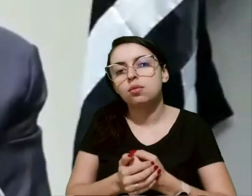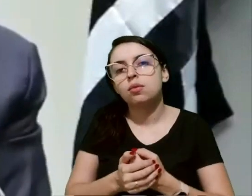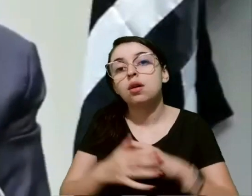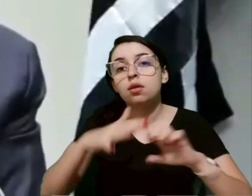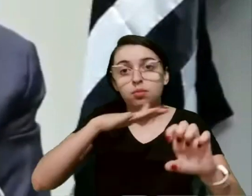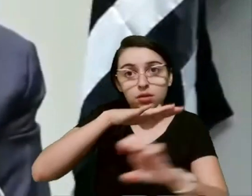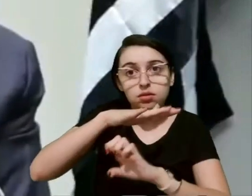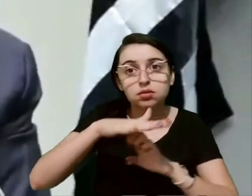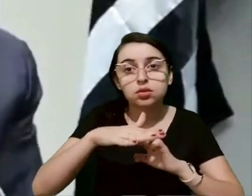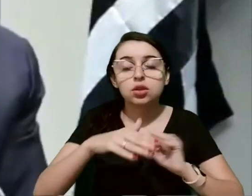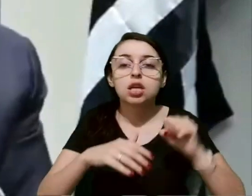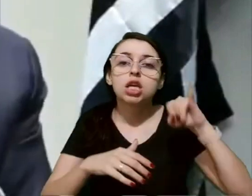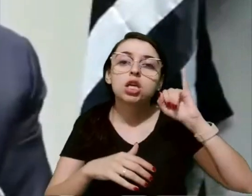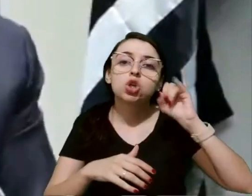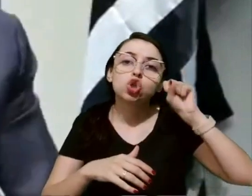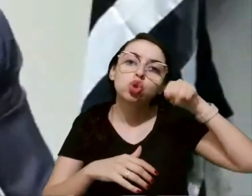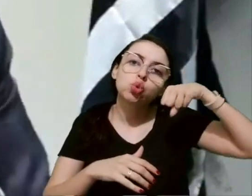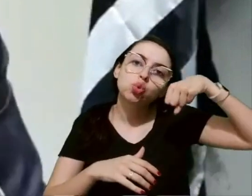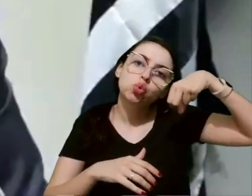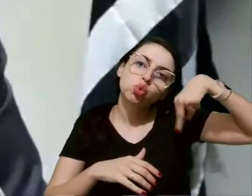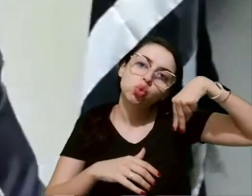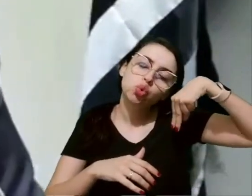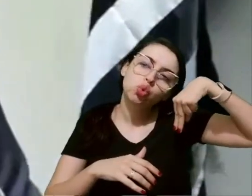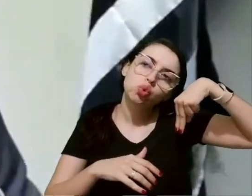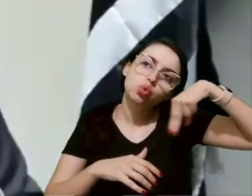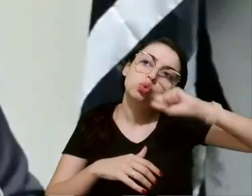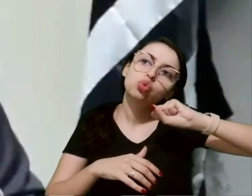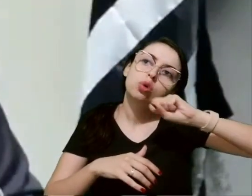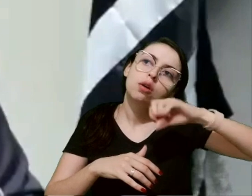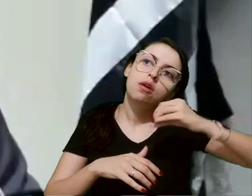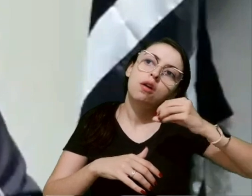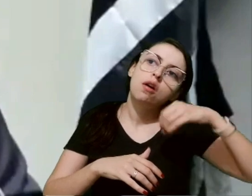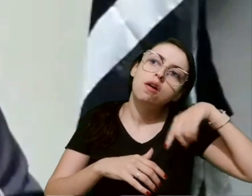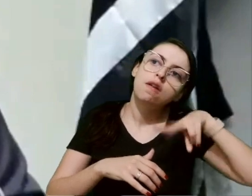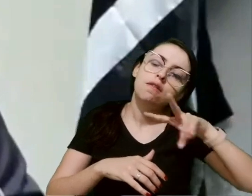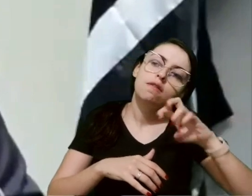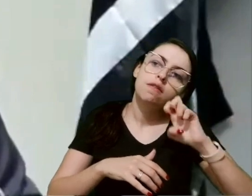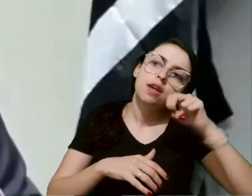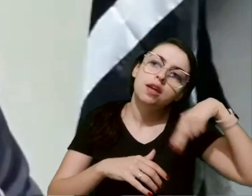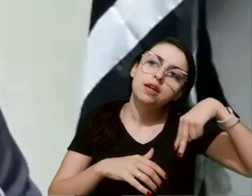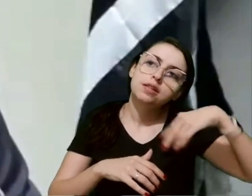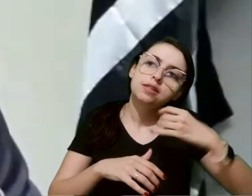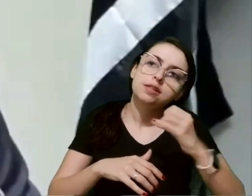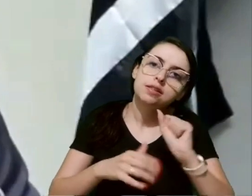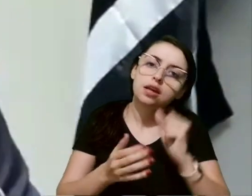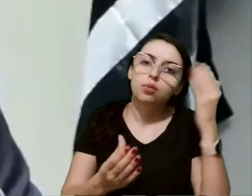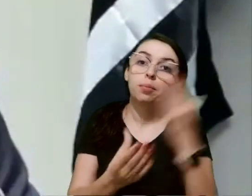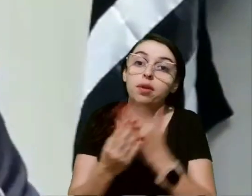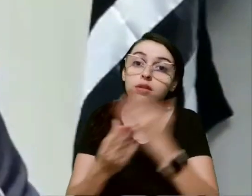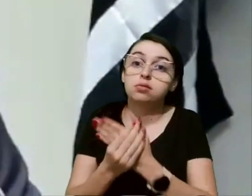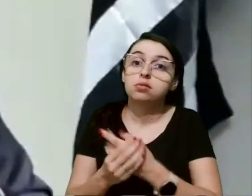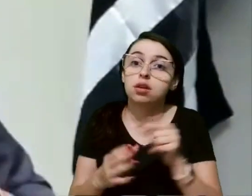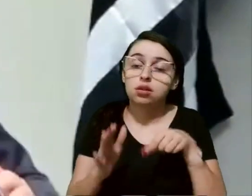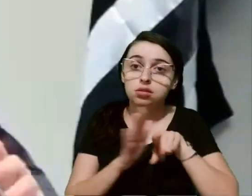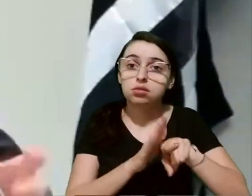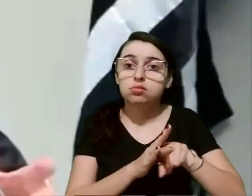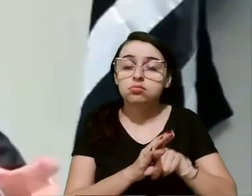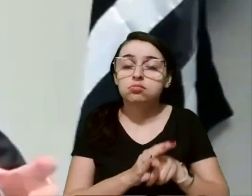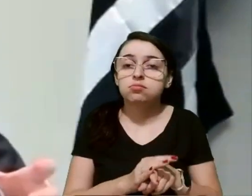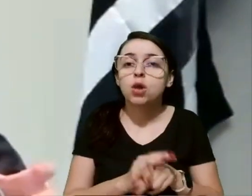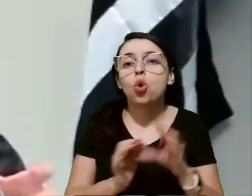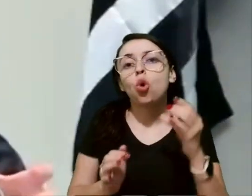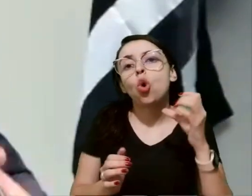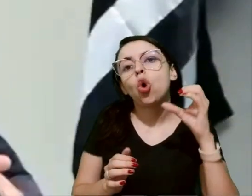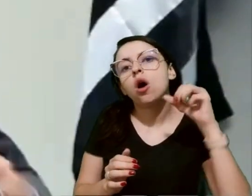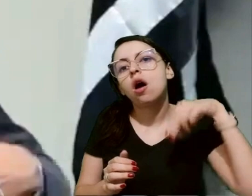o empresarial com a insolvência, que é empresarial. Mas, assim, os processos de insolvência, eles são